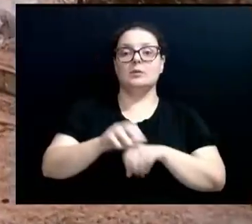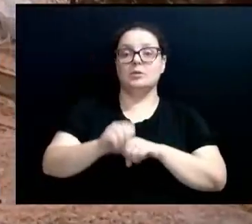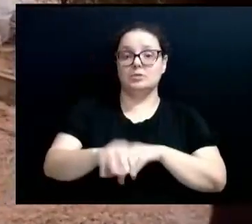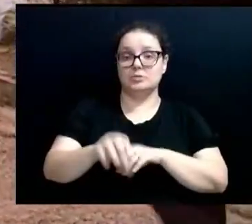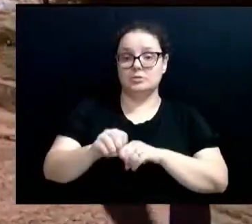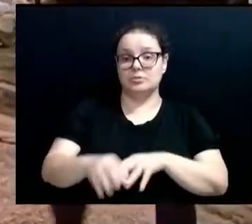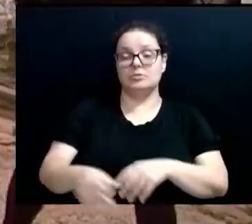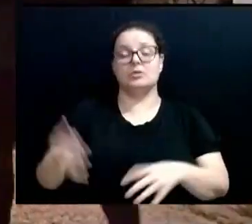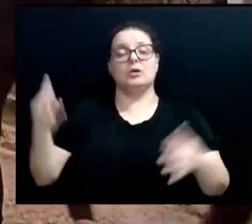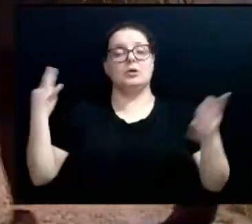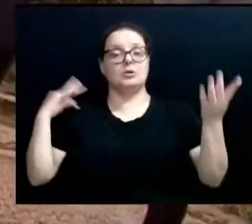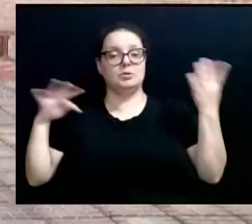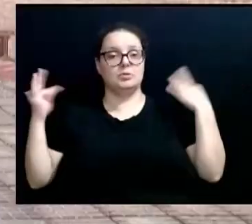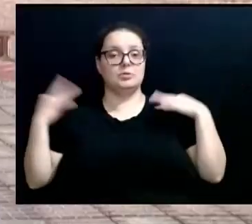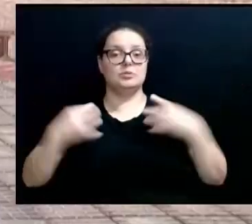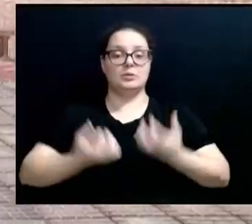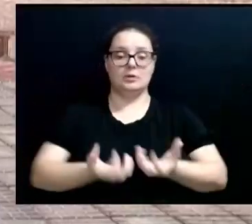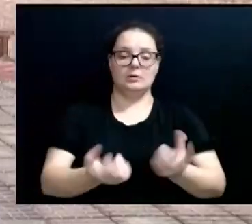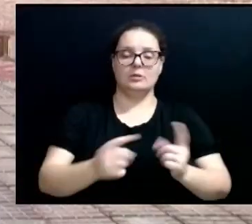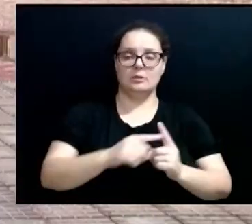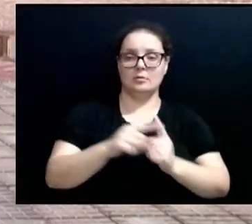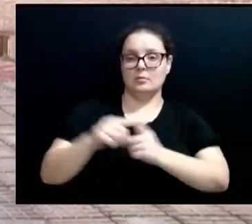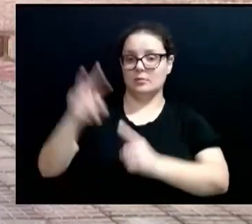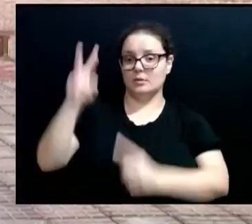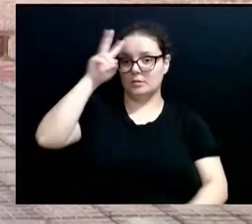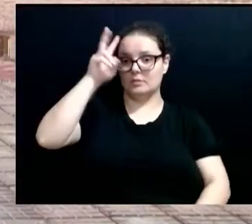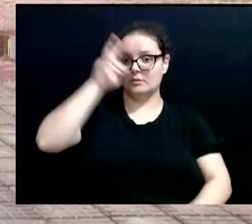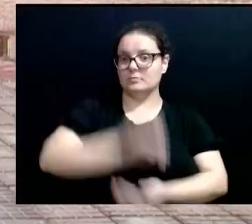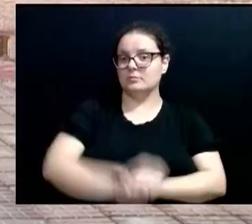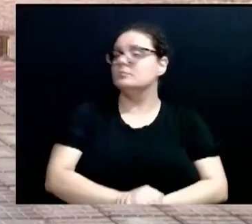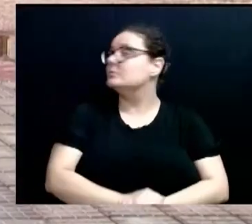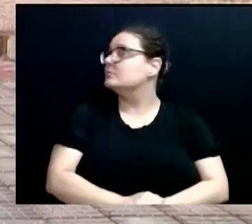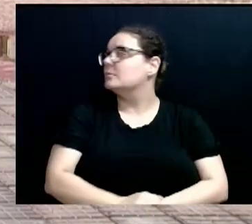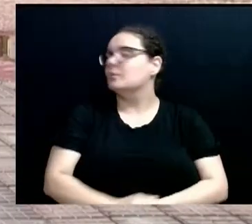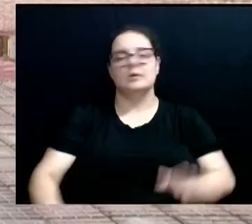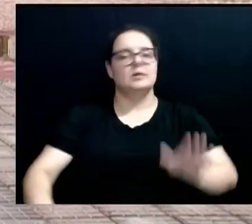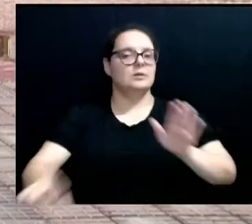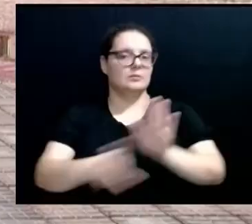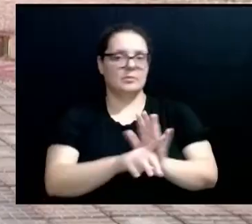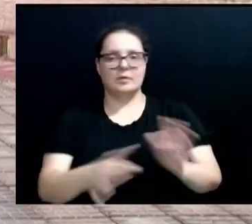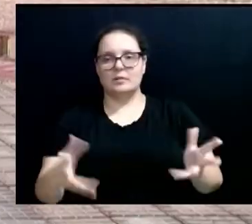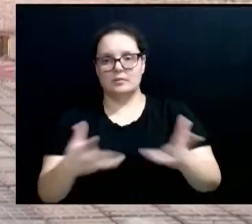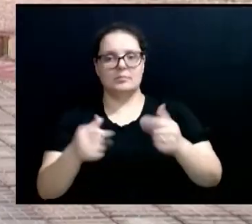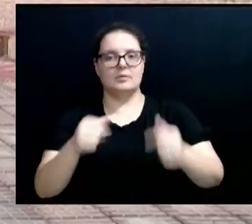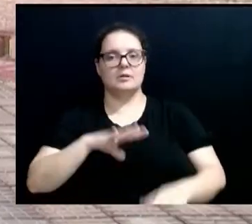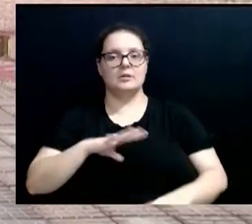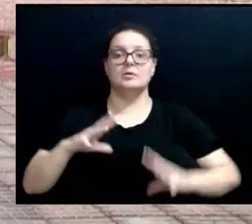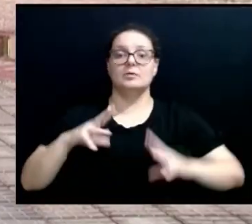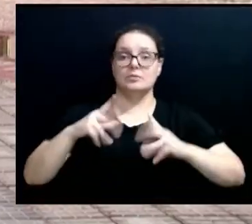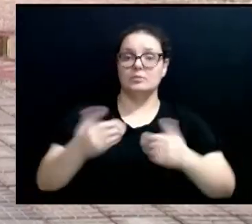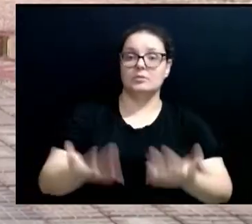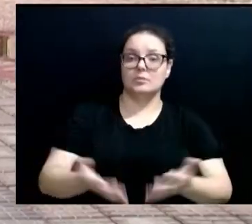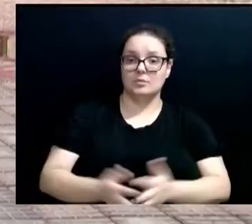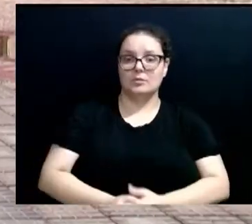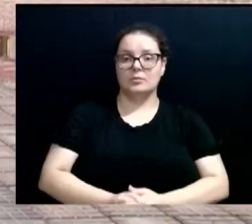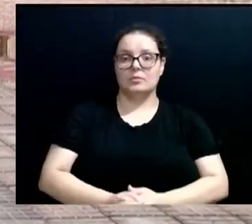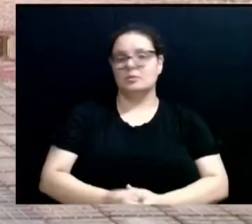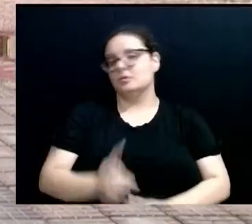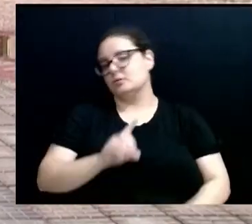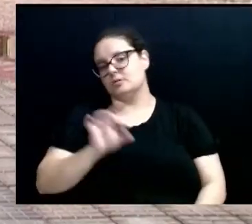nos cemitérios históricos. Essa foi uma lei maravilhosa para a cidade como um todo, né? Não só do ponto de vista